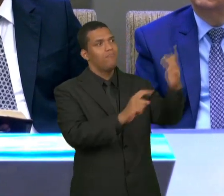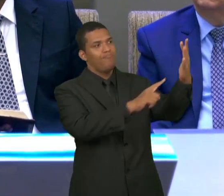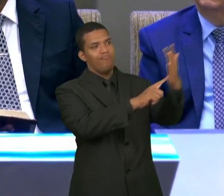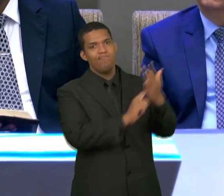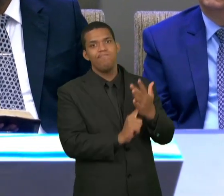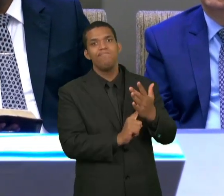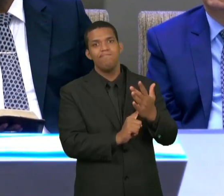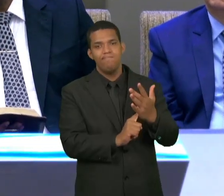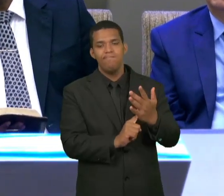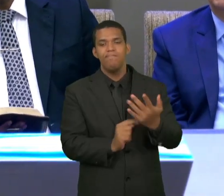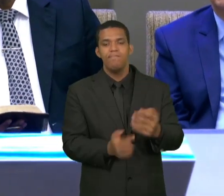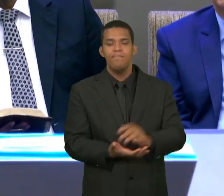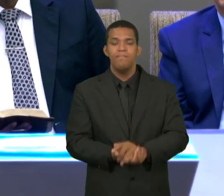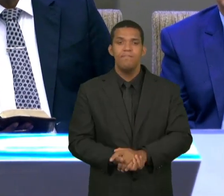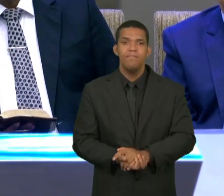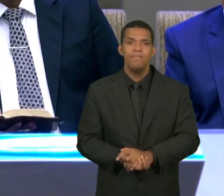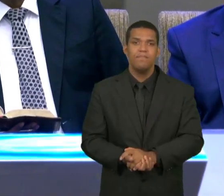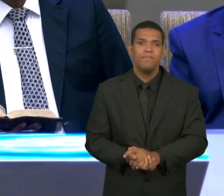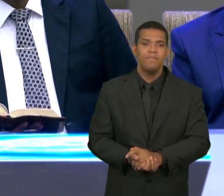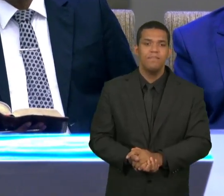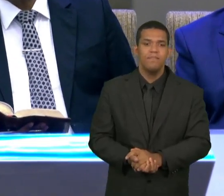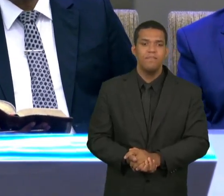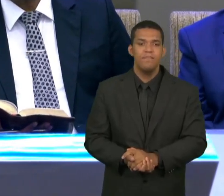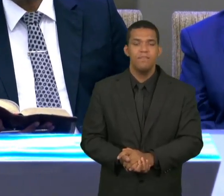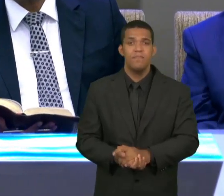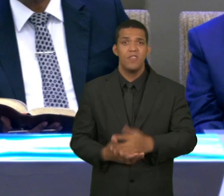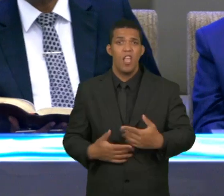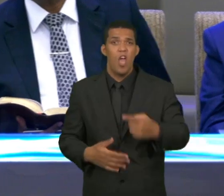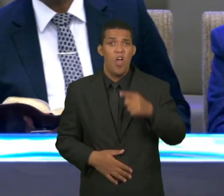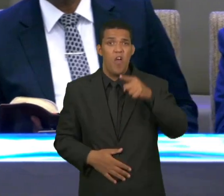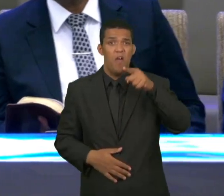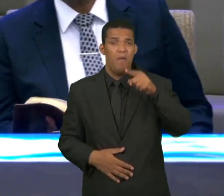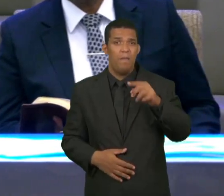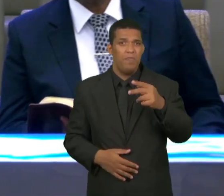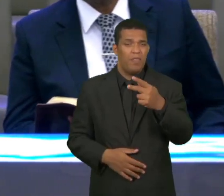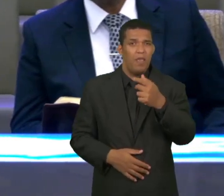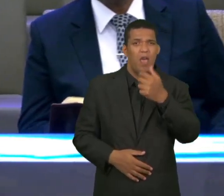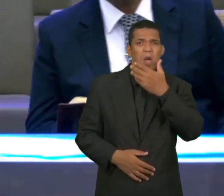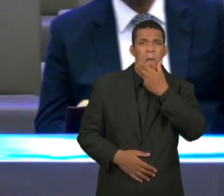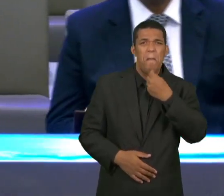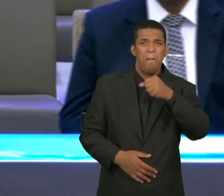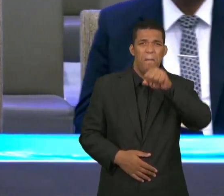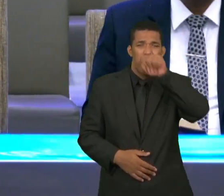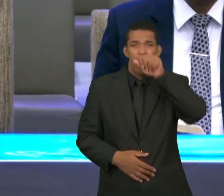Escuta, você que nasceu rejeitado pelos seus pais,